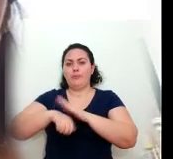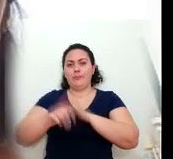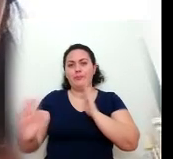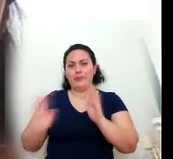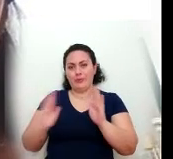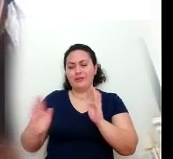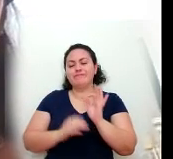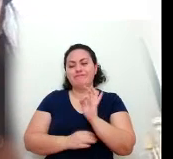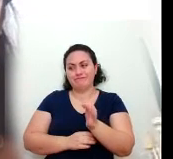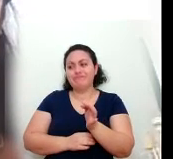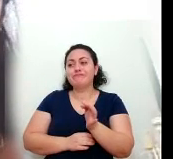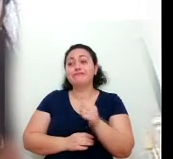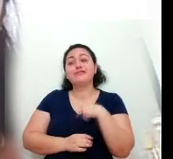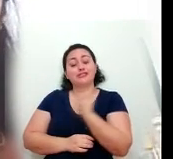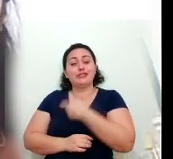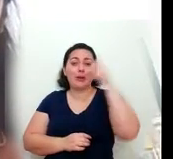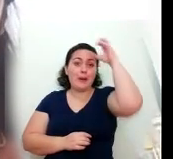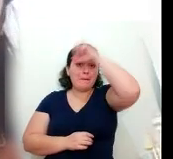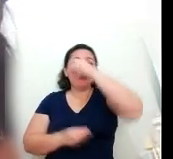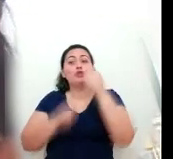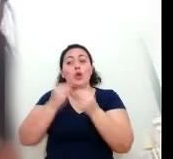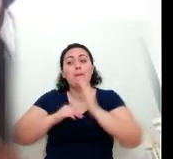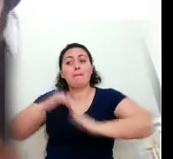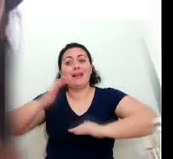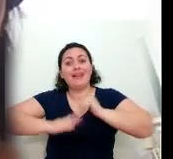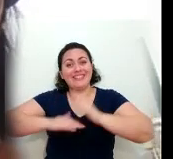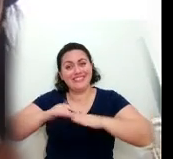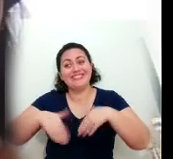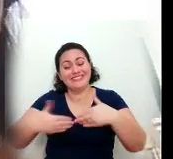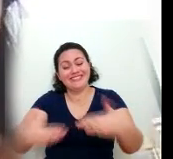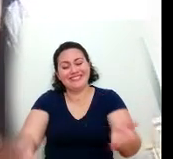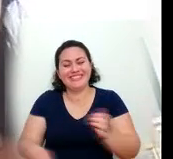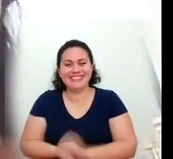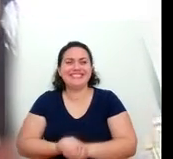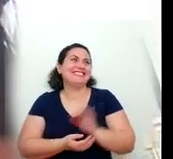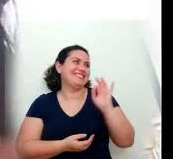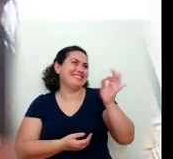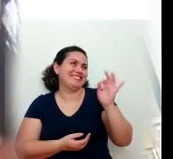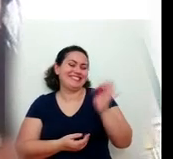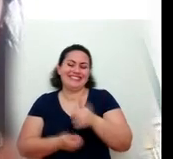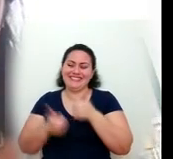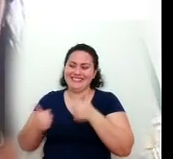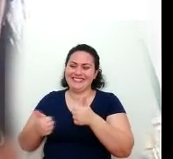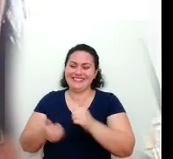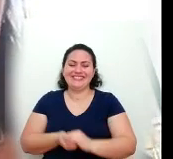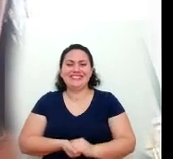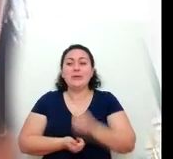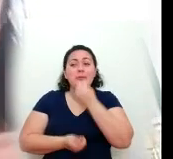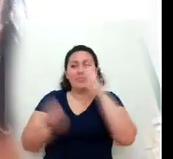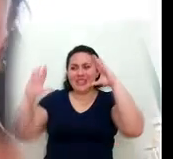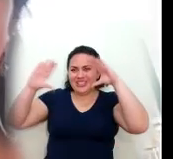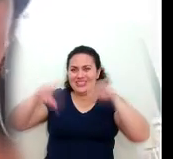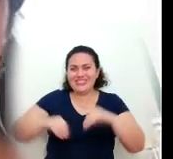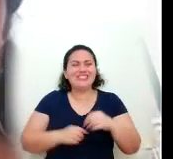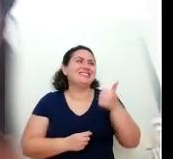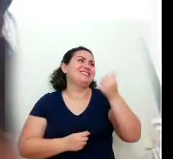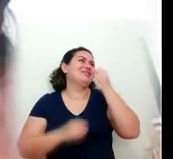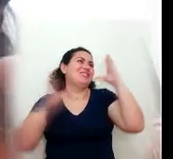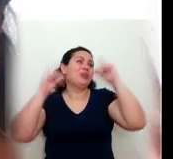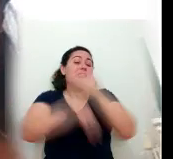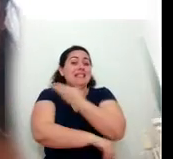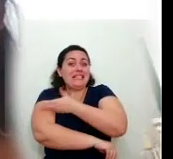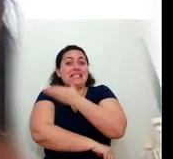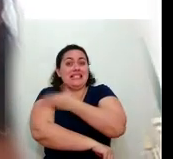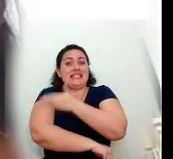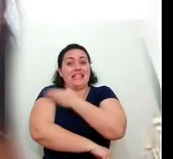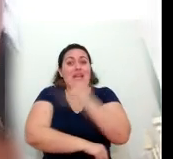enfrentando esse desafio nesse momento, né? E aprendendo como fazer, né? Fazendo. Exatamente. Então tá bem. Uma boa